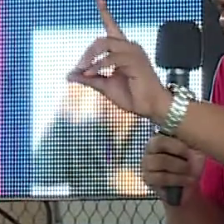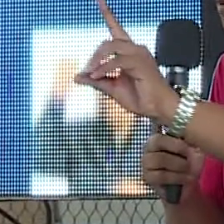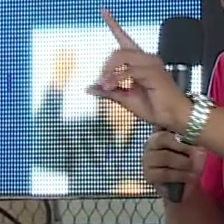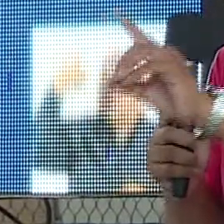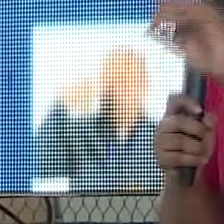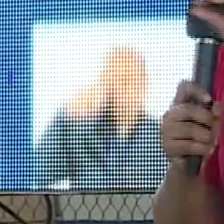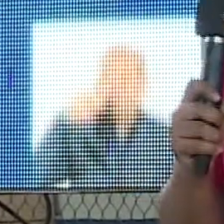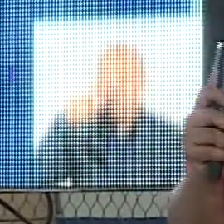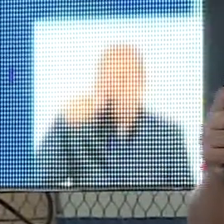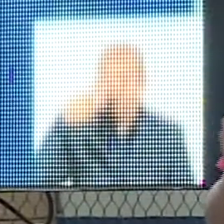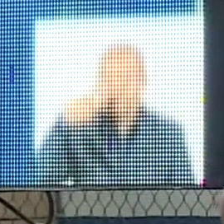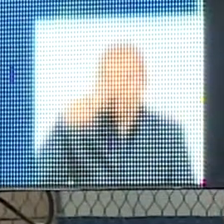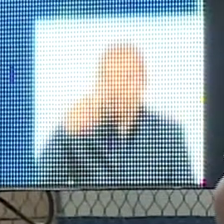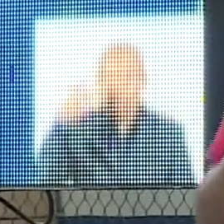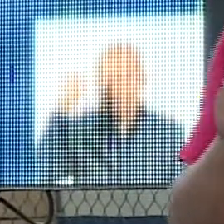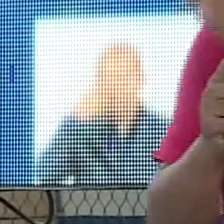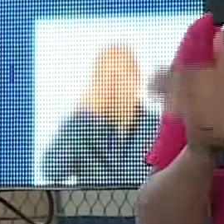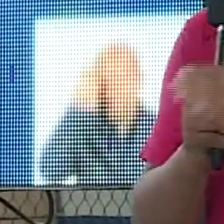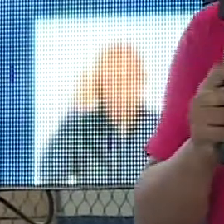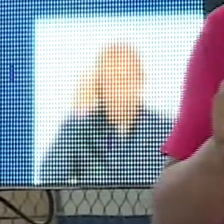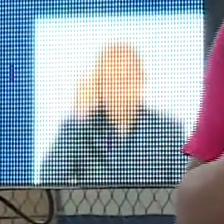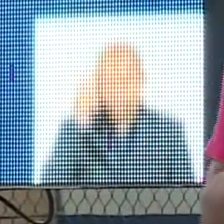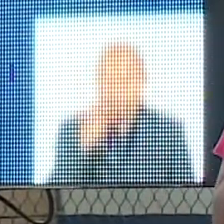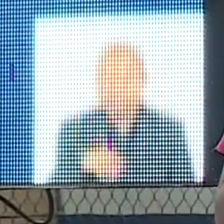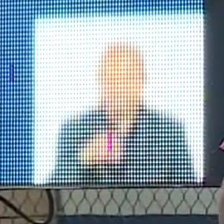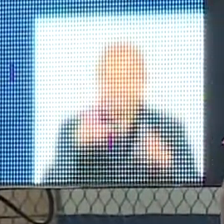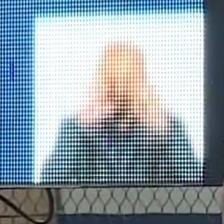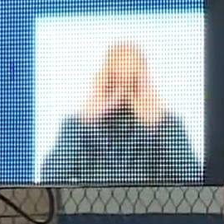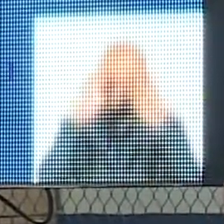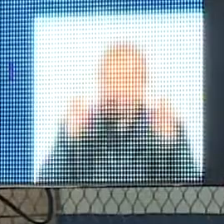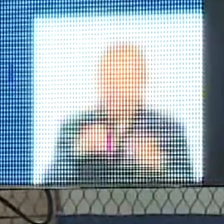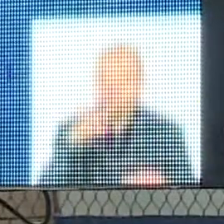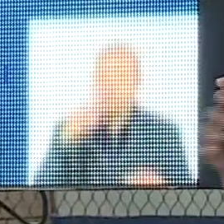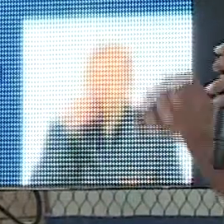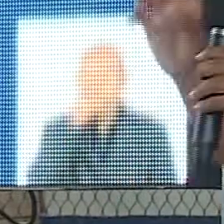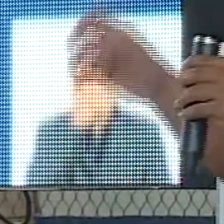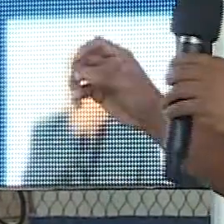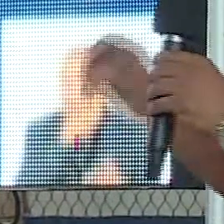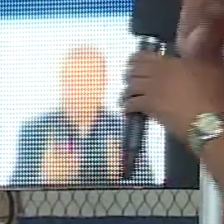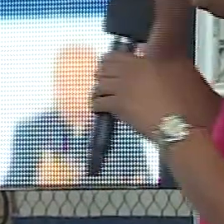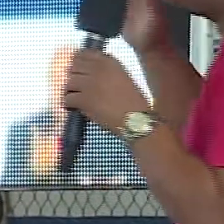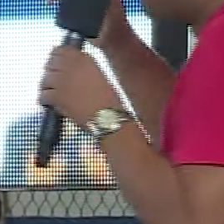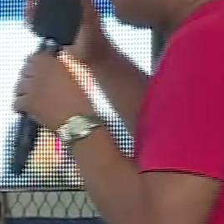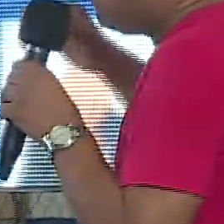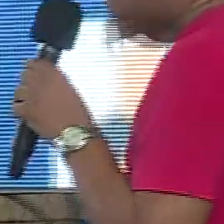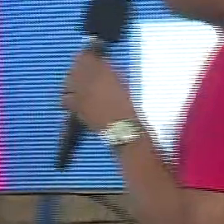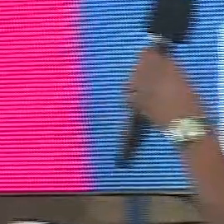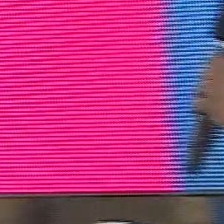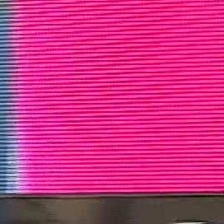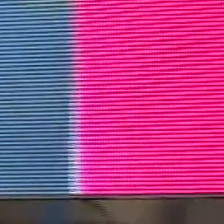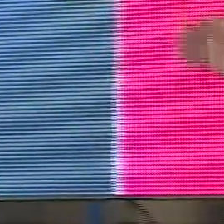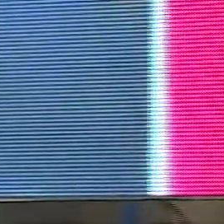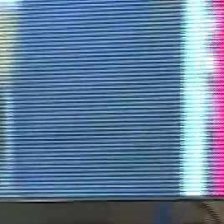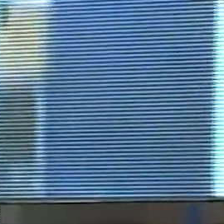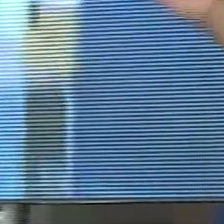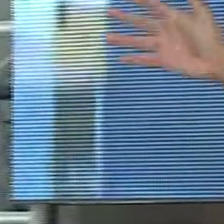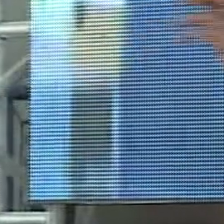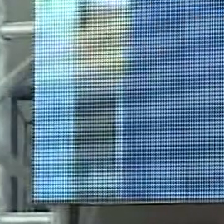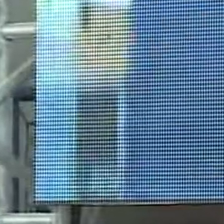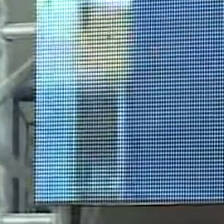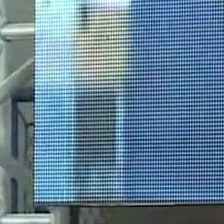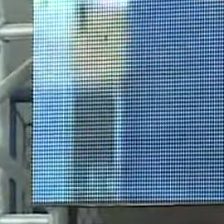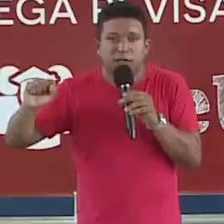não queima, o Sol sofre fusão. E essa fusão libera uma quantidade